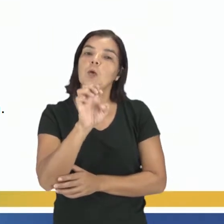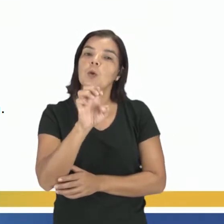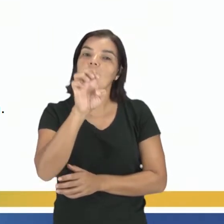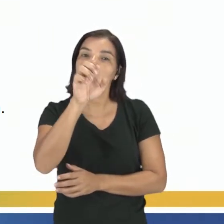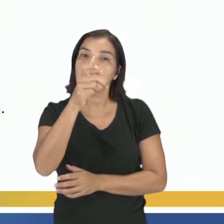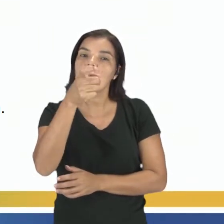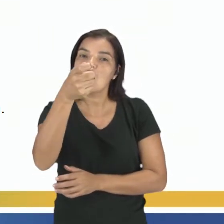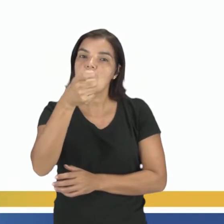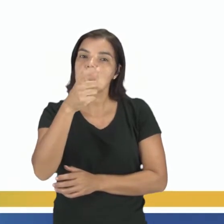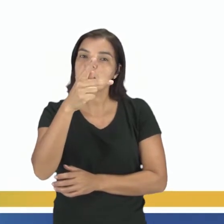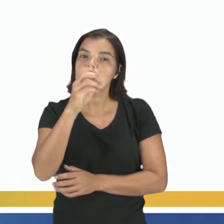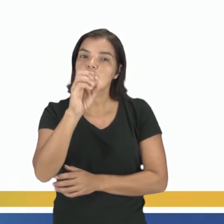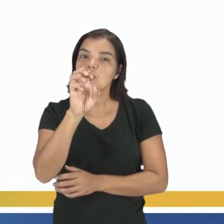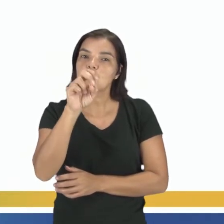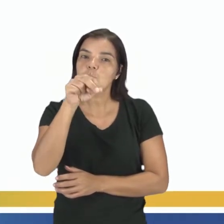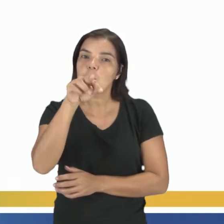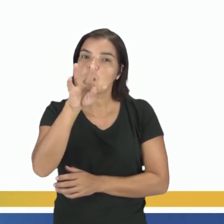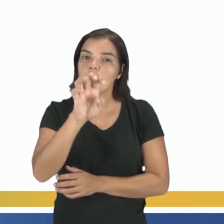expoente.